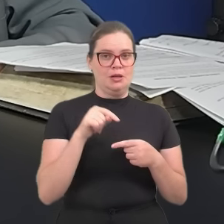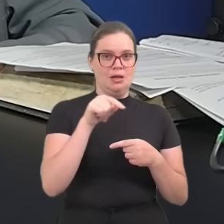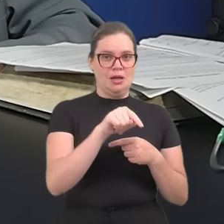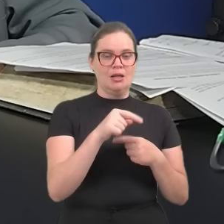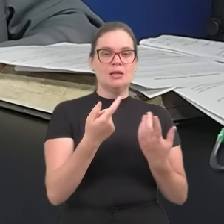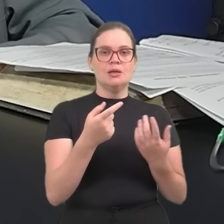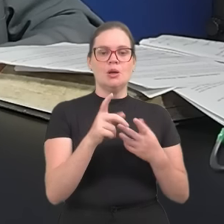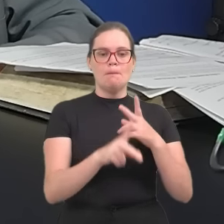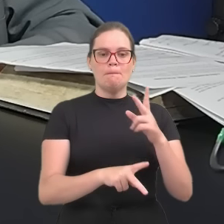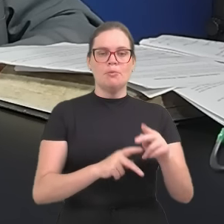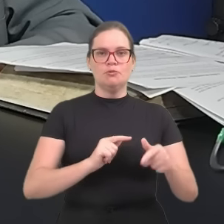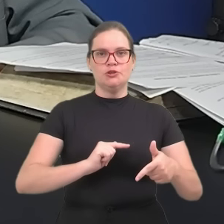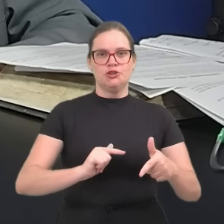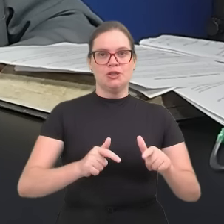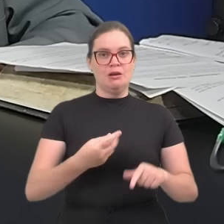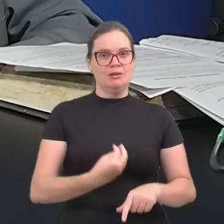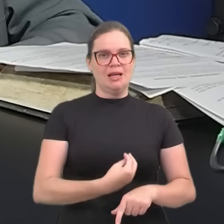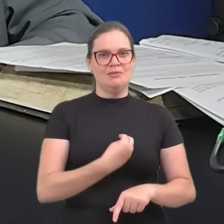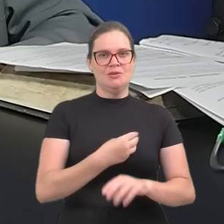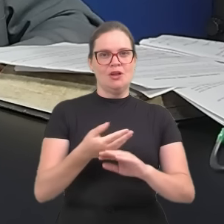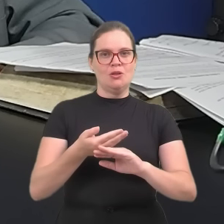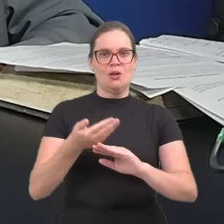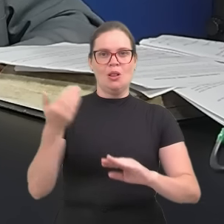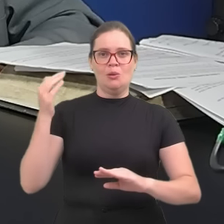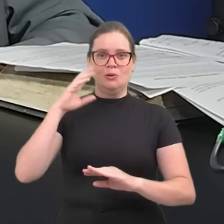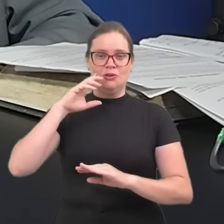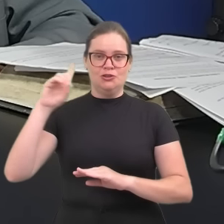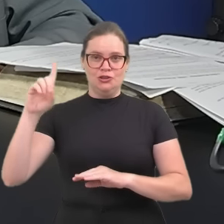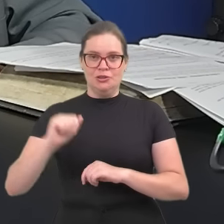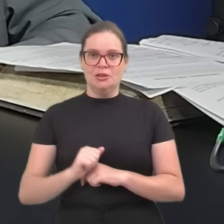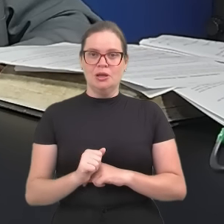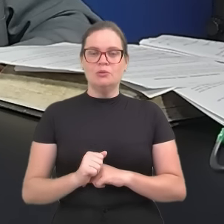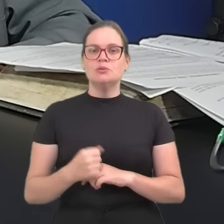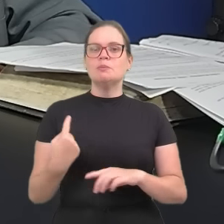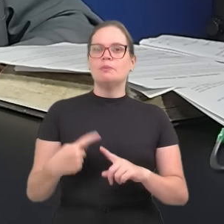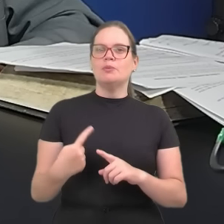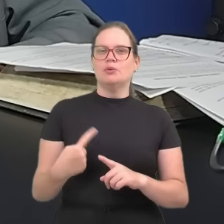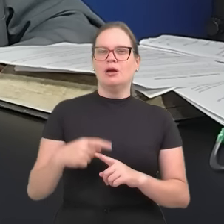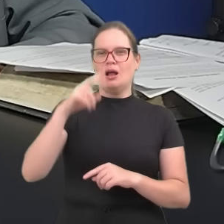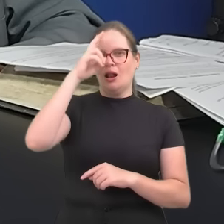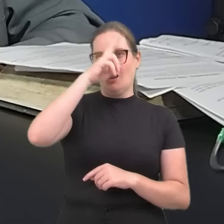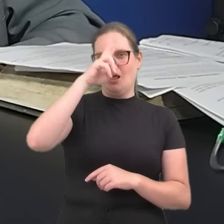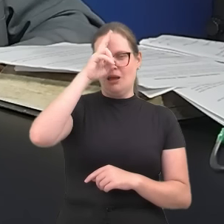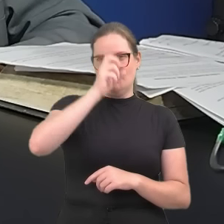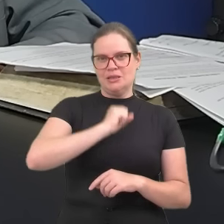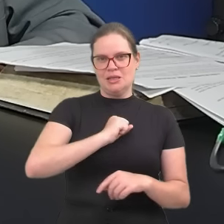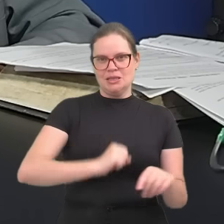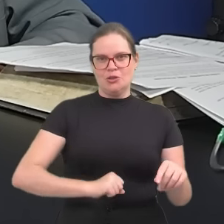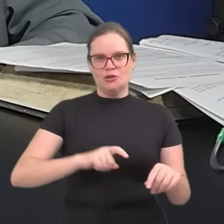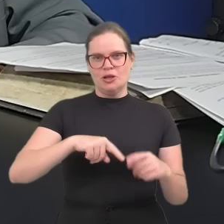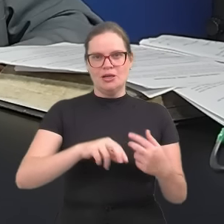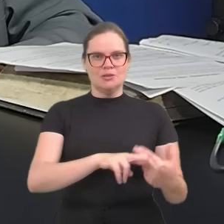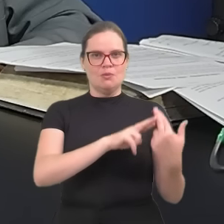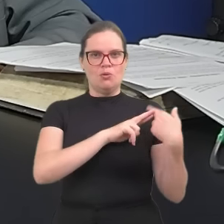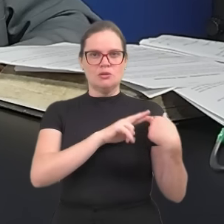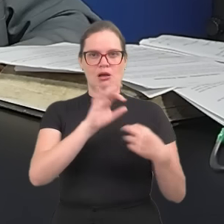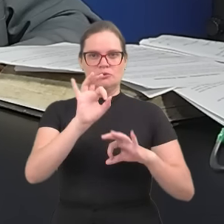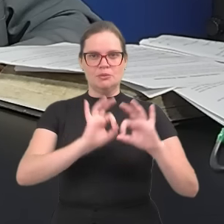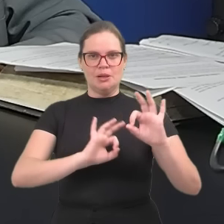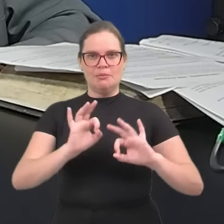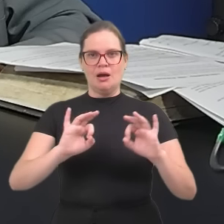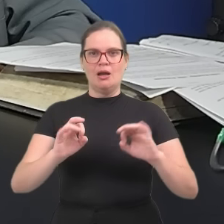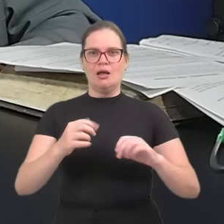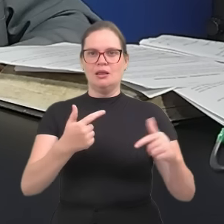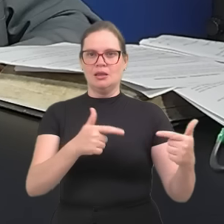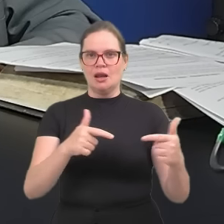trevas para o povo de Israel, porque aqueles que eram responsáveis pela vida espiritual de Israel, o povo tinha